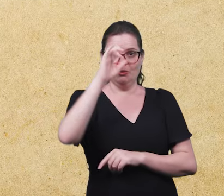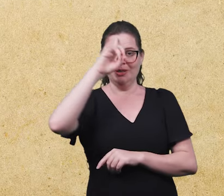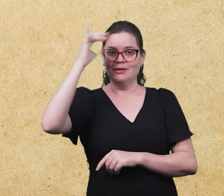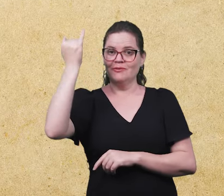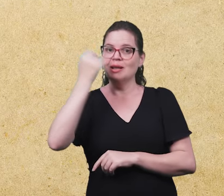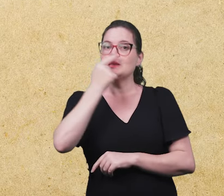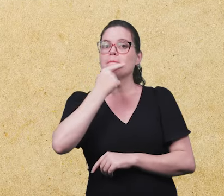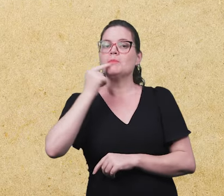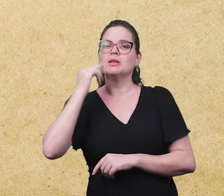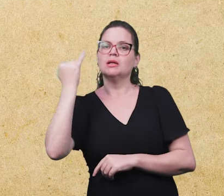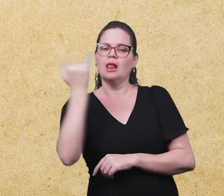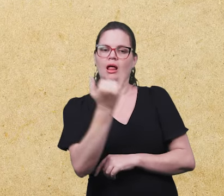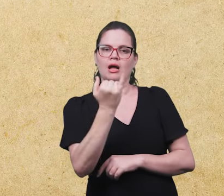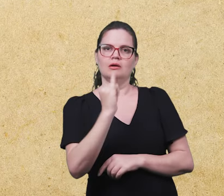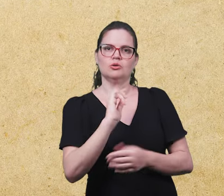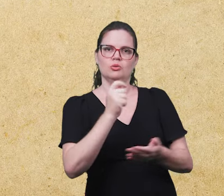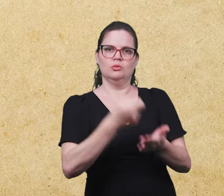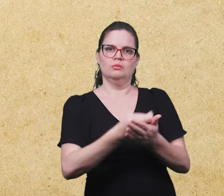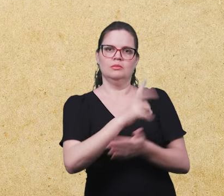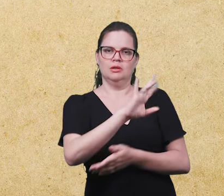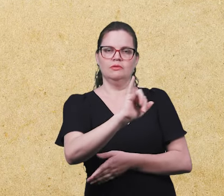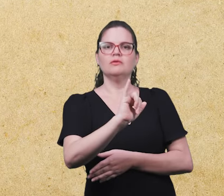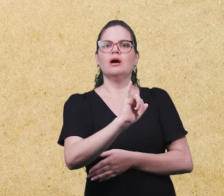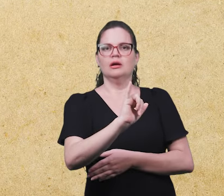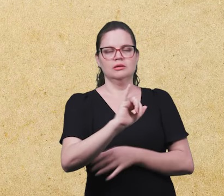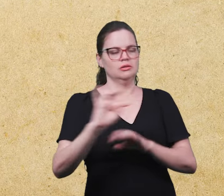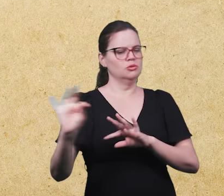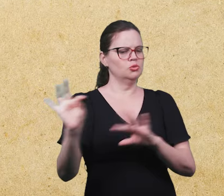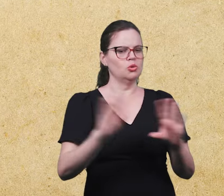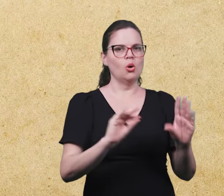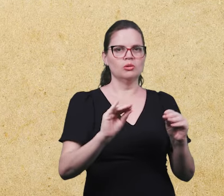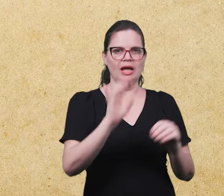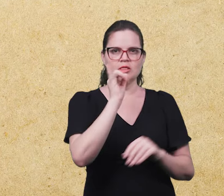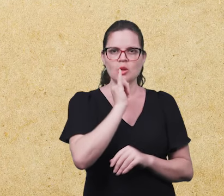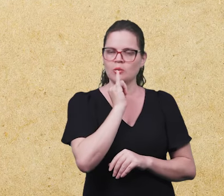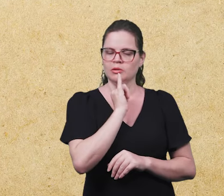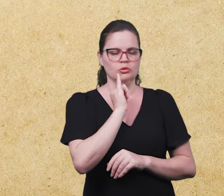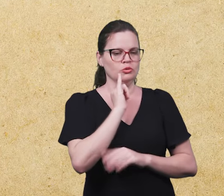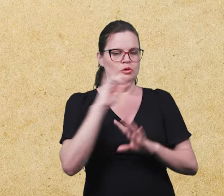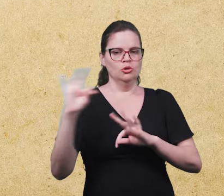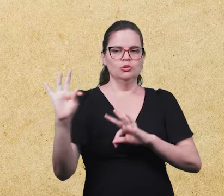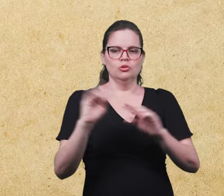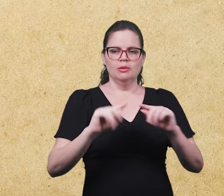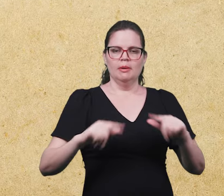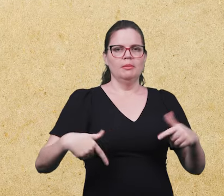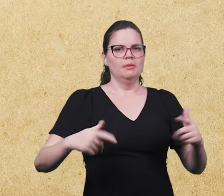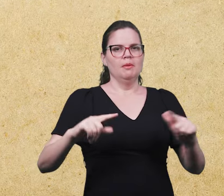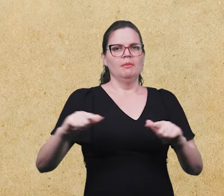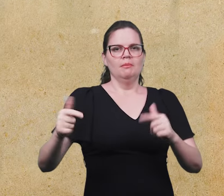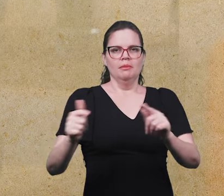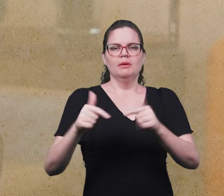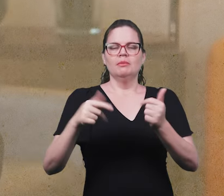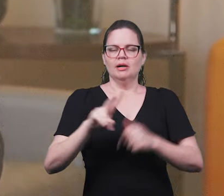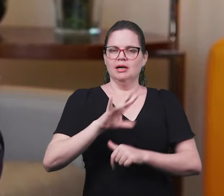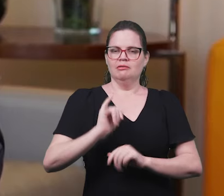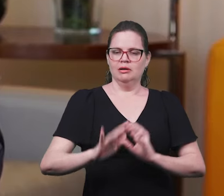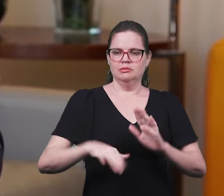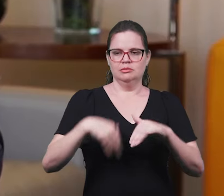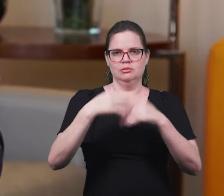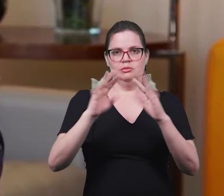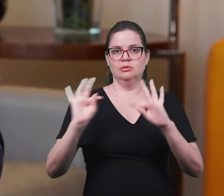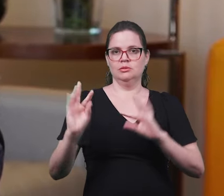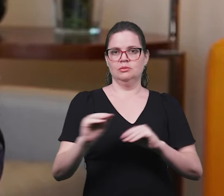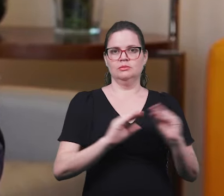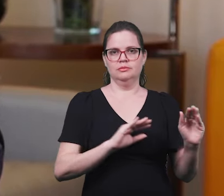de Deus. Ela não voltará para mim vazia. Antes fará o que me apraz e prosperará naquilo que a enviei.